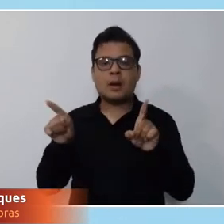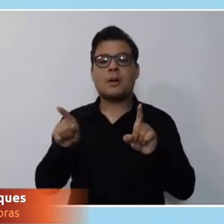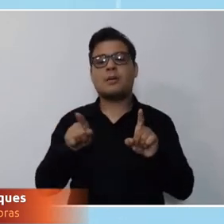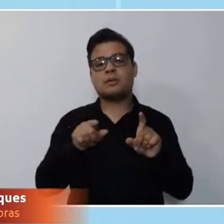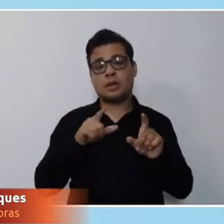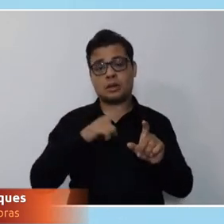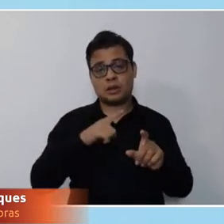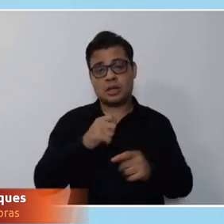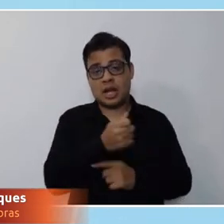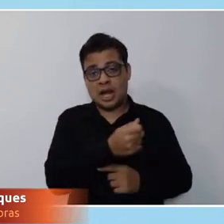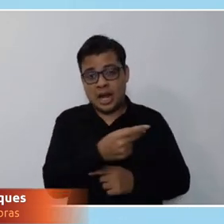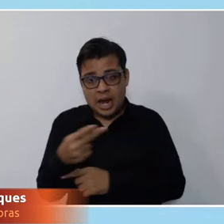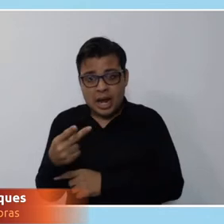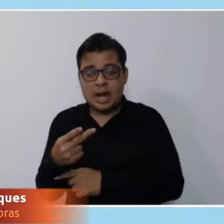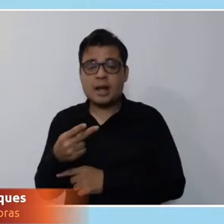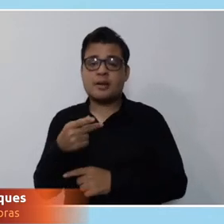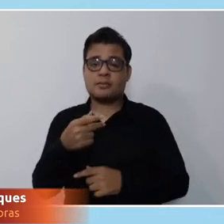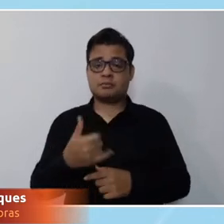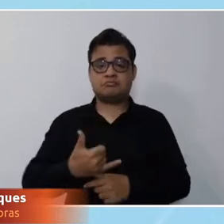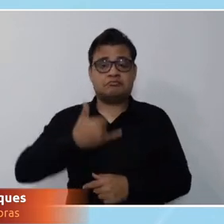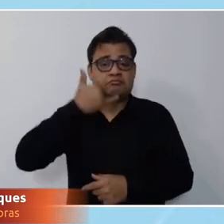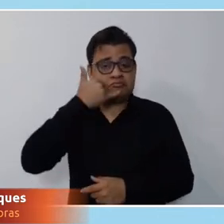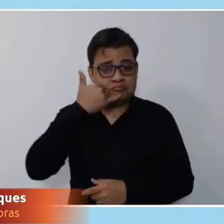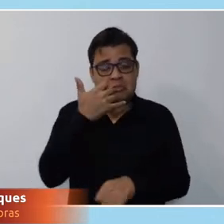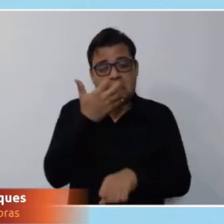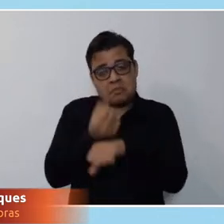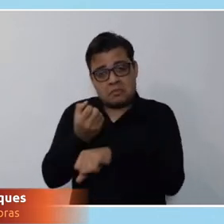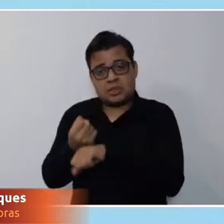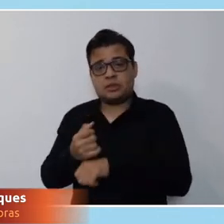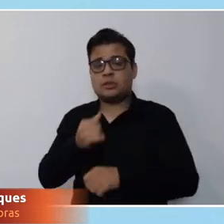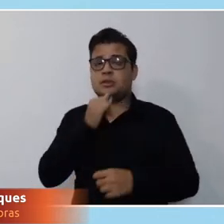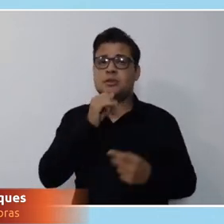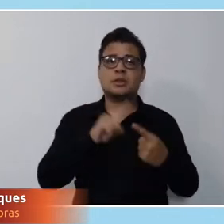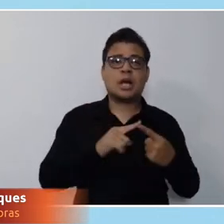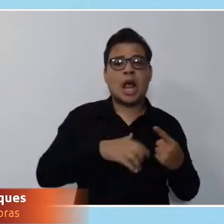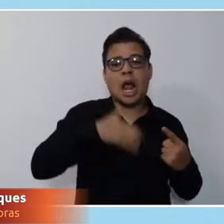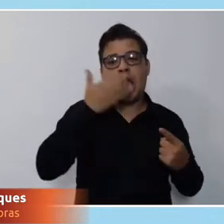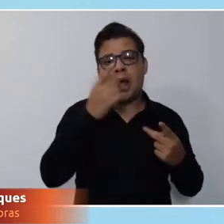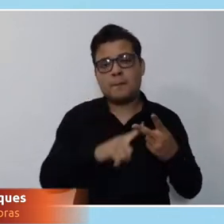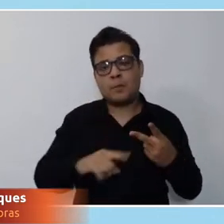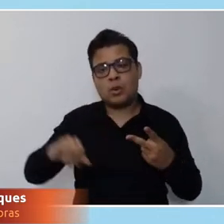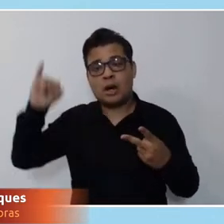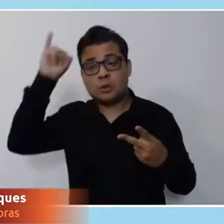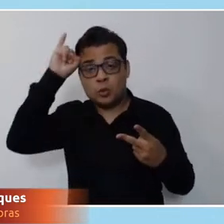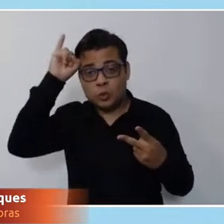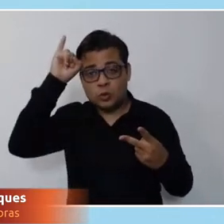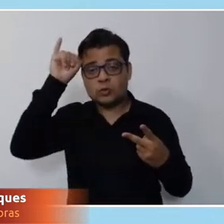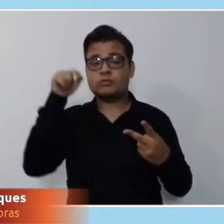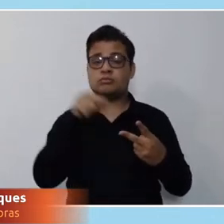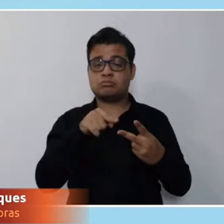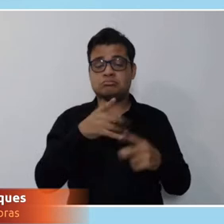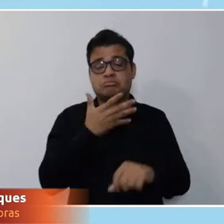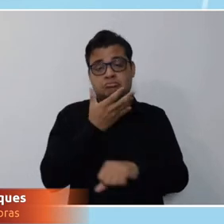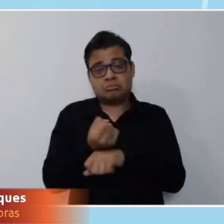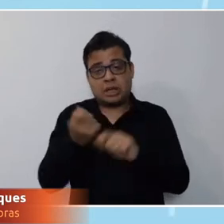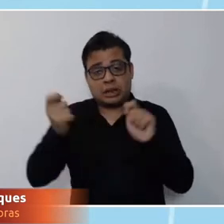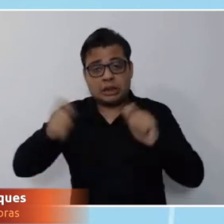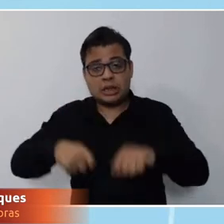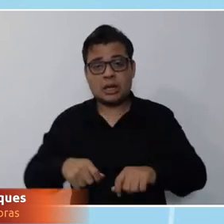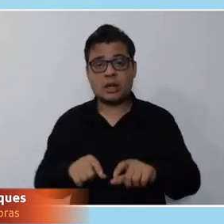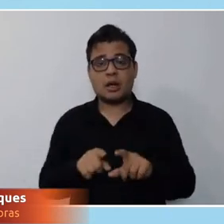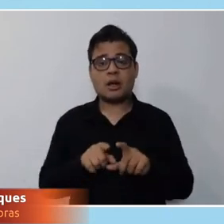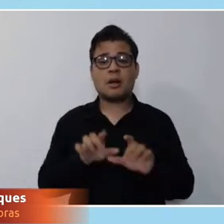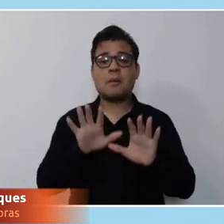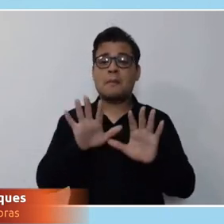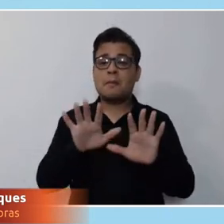de aplicativo dos smartphones mais conhecidos, Apple e Android, e não existe uma sede física,